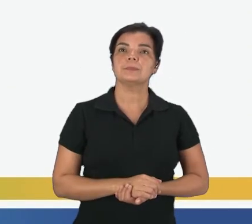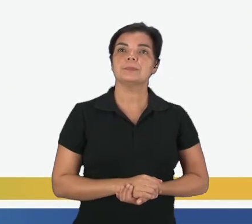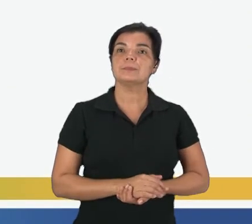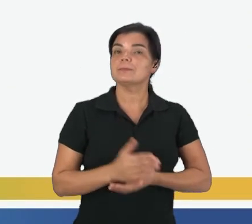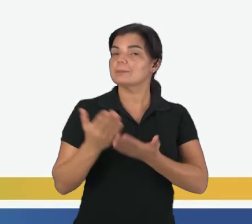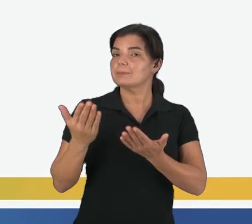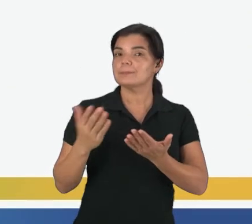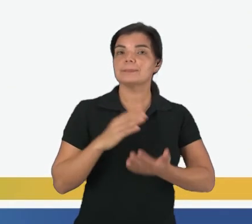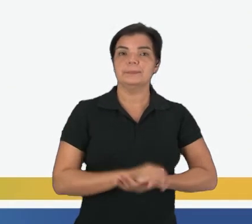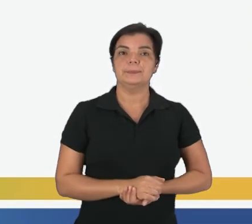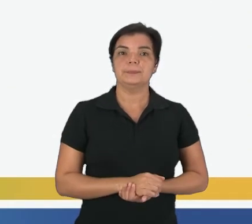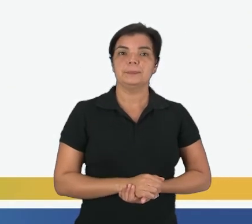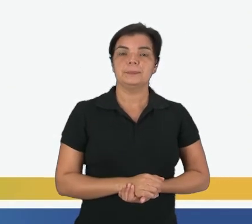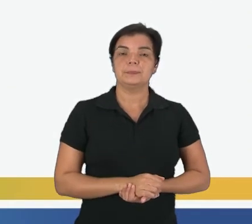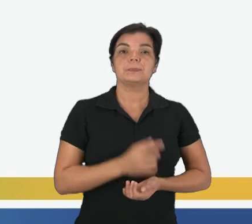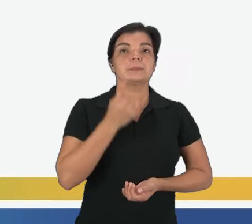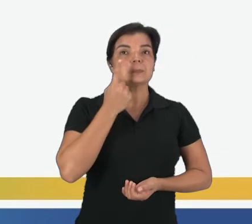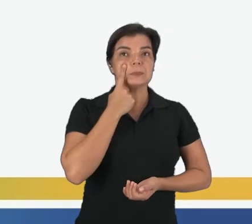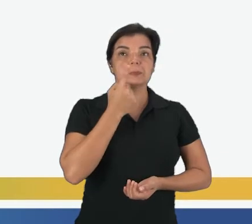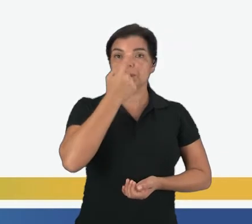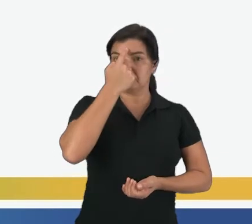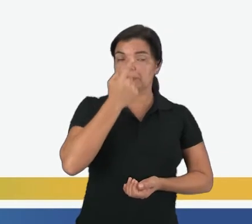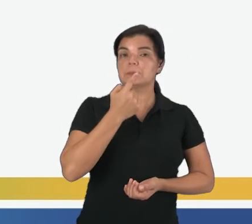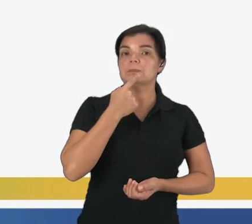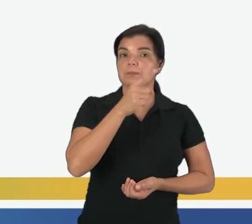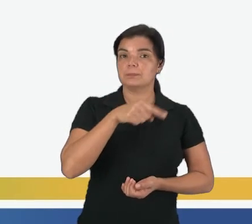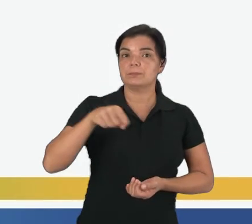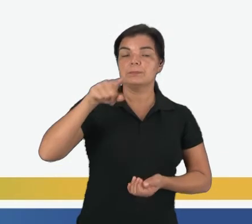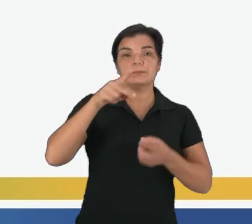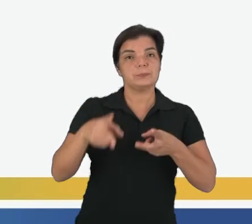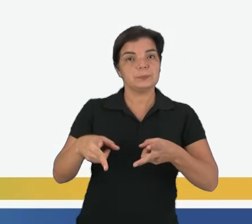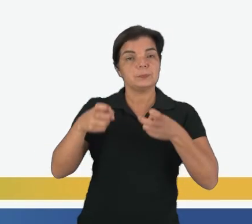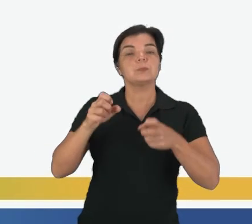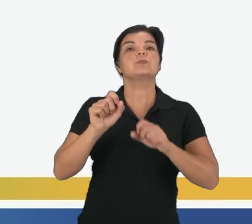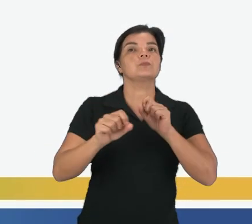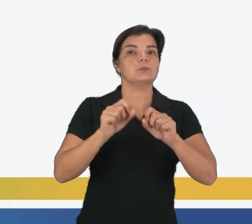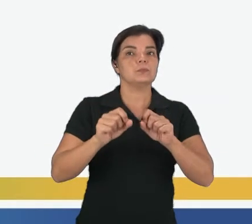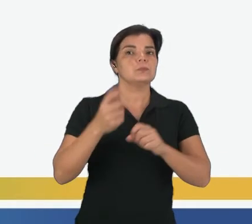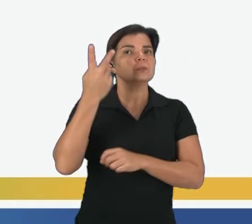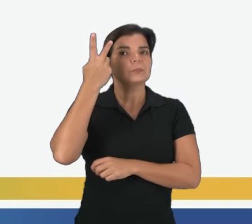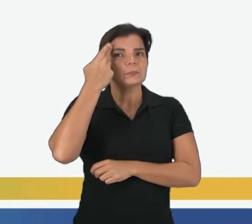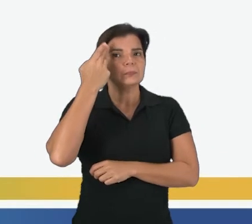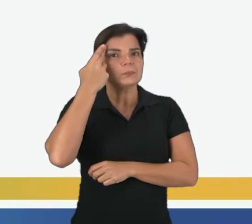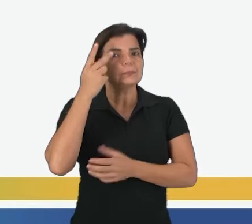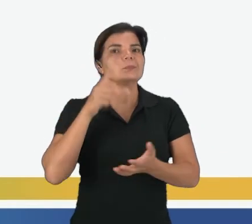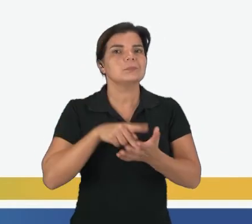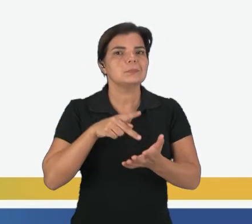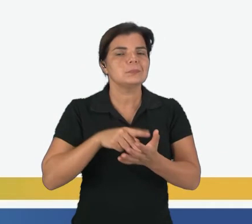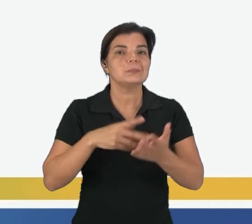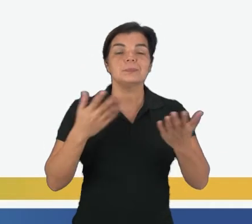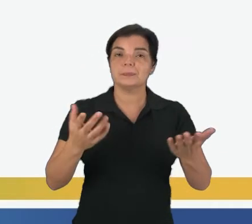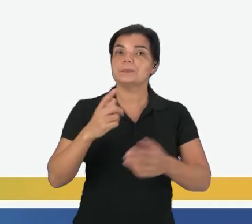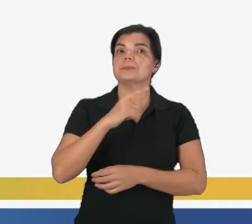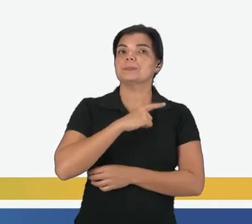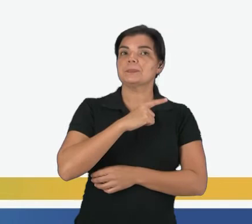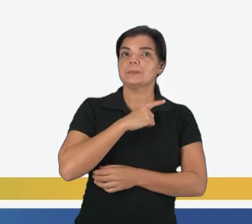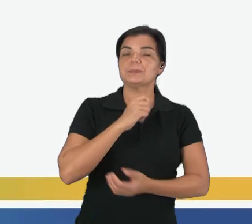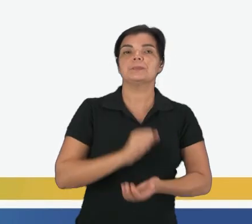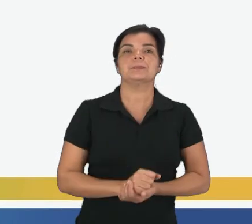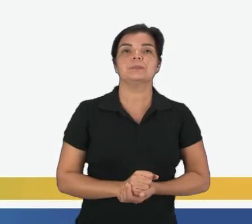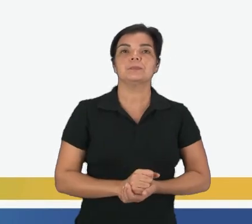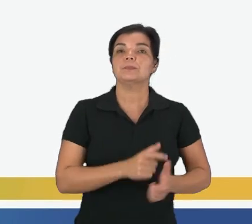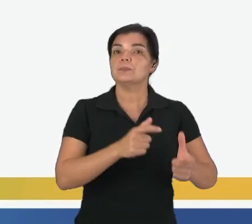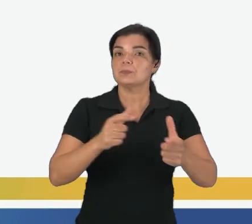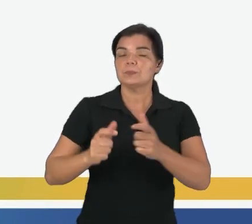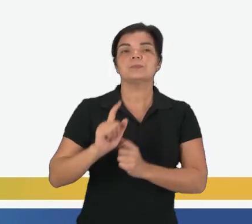E aqui, olha só, essa imagem que vocês percebem, esse ambiente, ele é mais comum, né? E aqui nós temos os